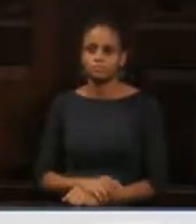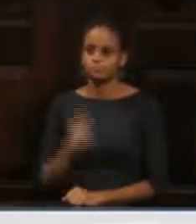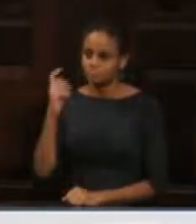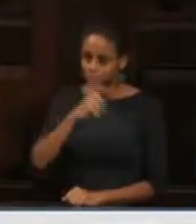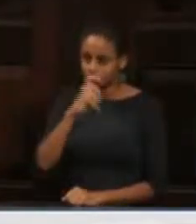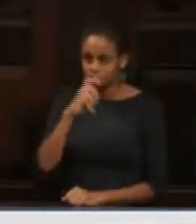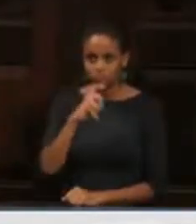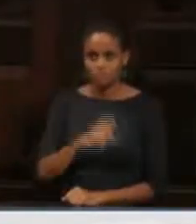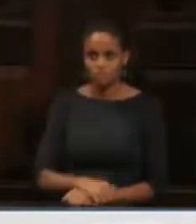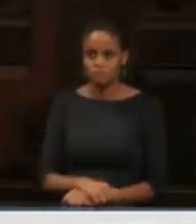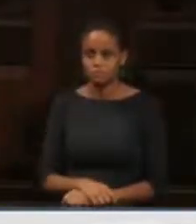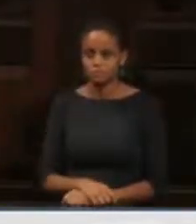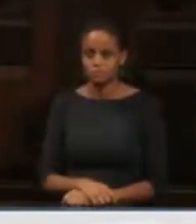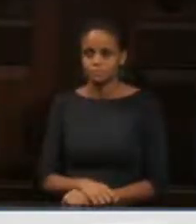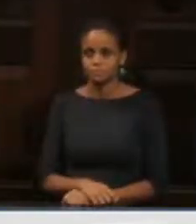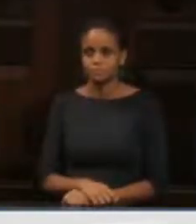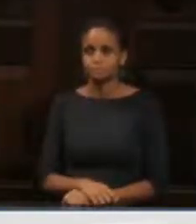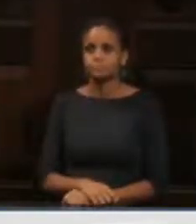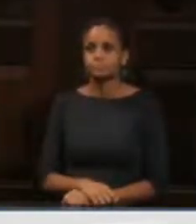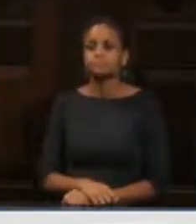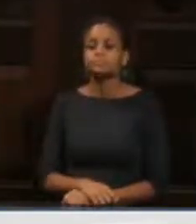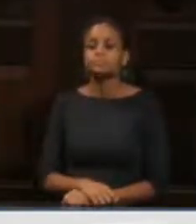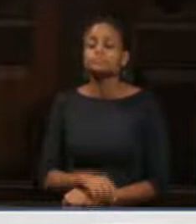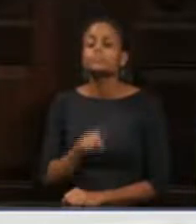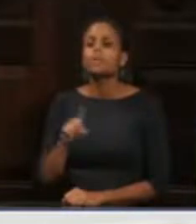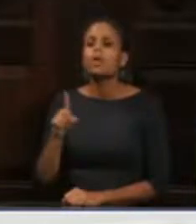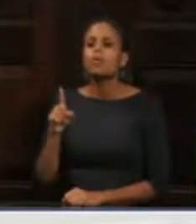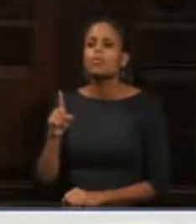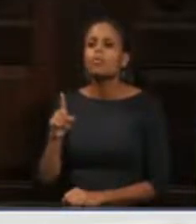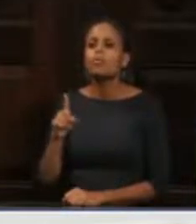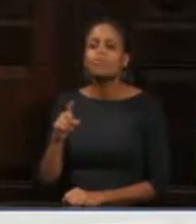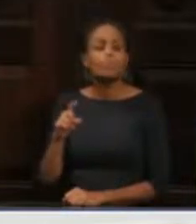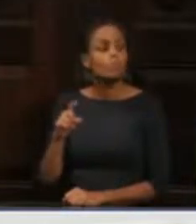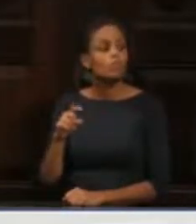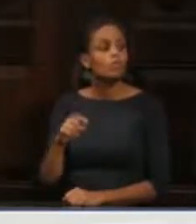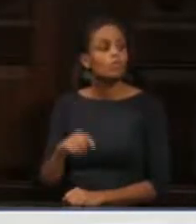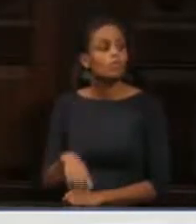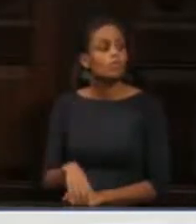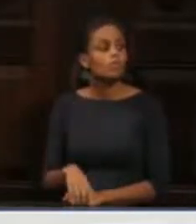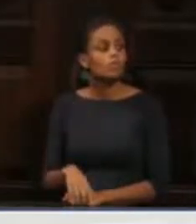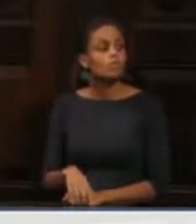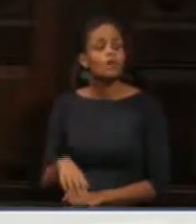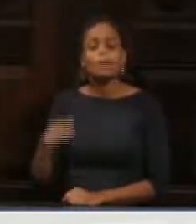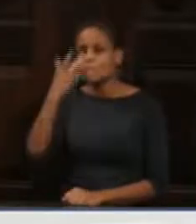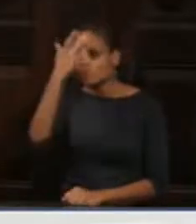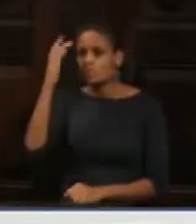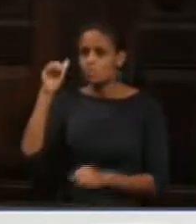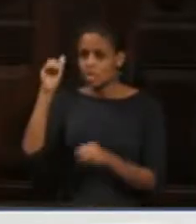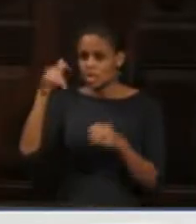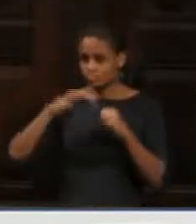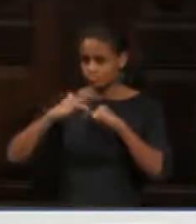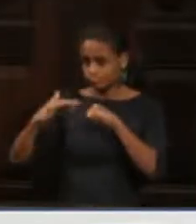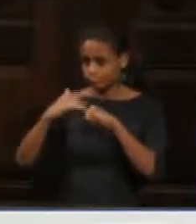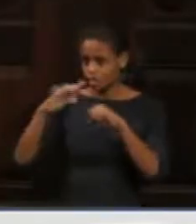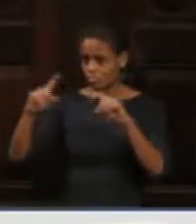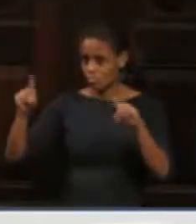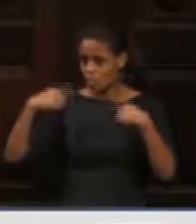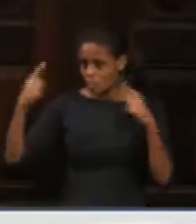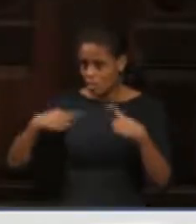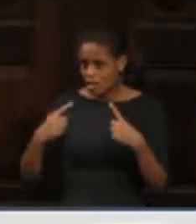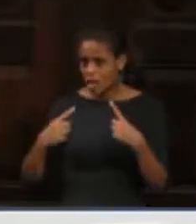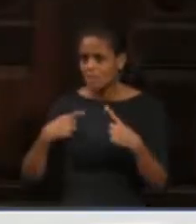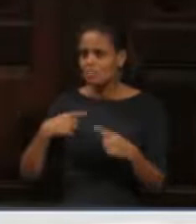Saiba de uma coisa, me atacar nas redes sociais não vai me intimidar, nem tampouco me